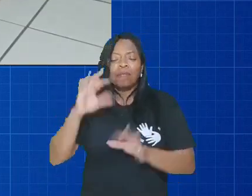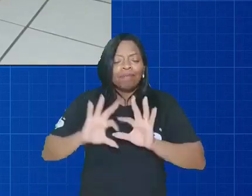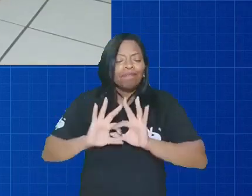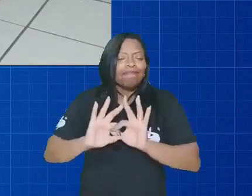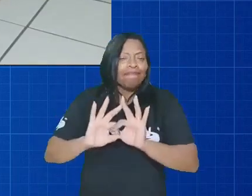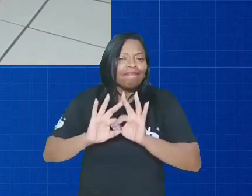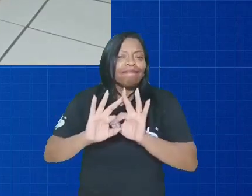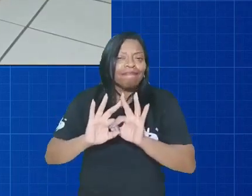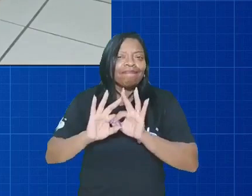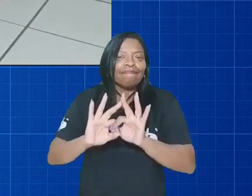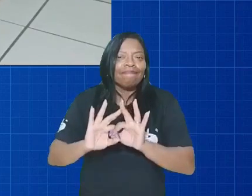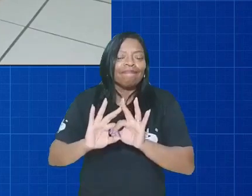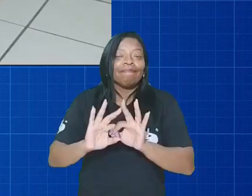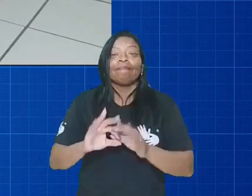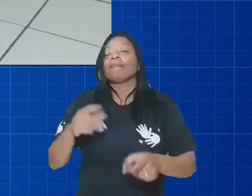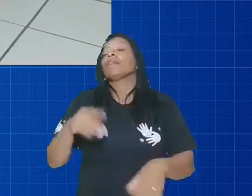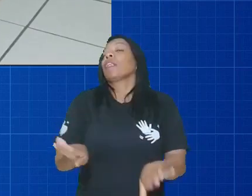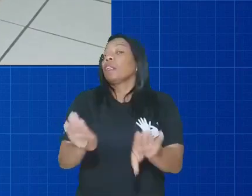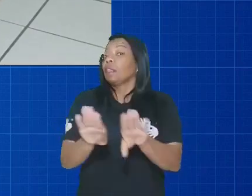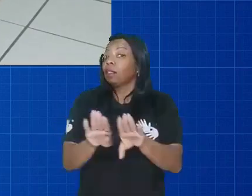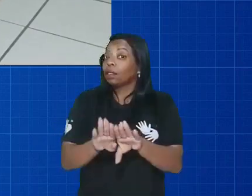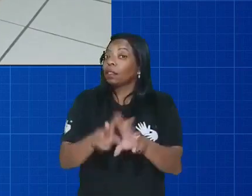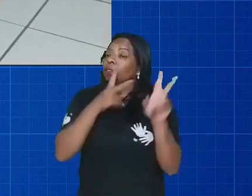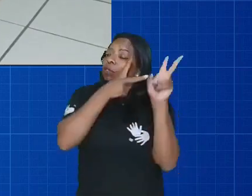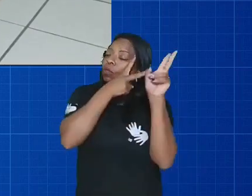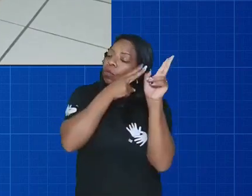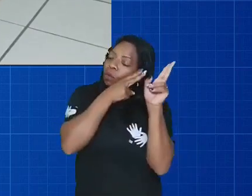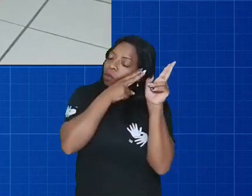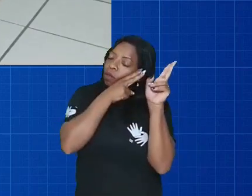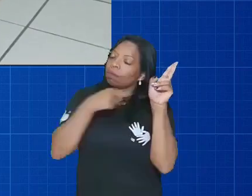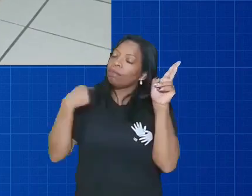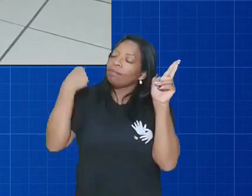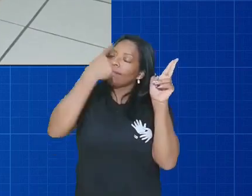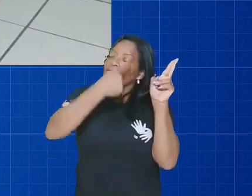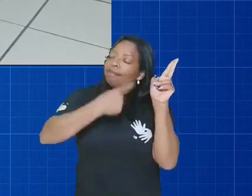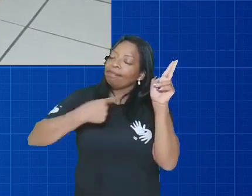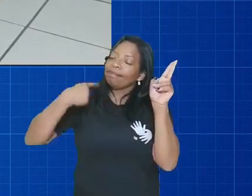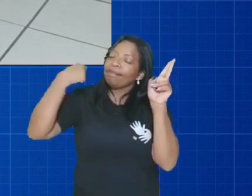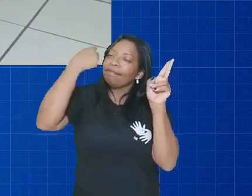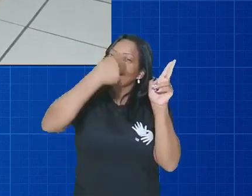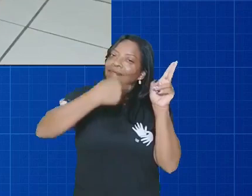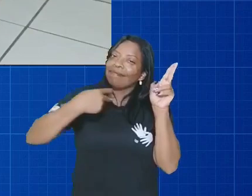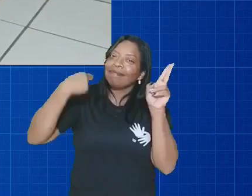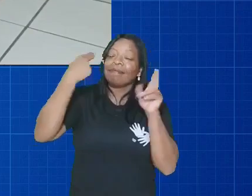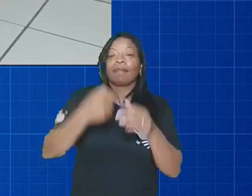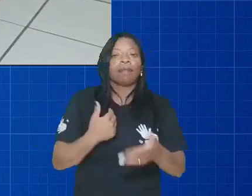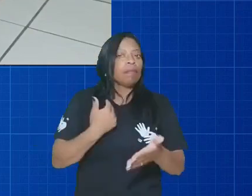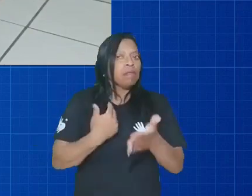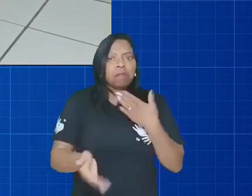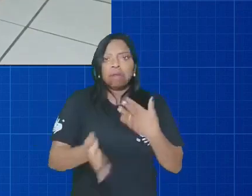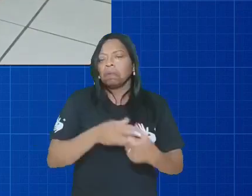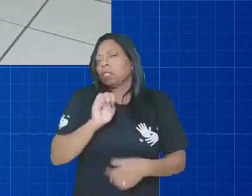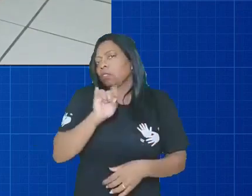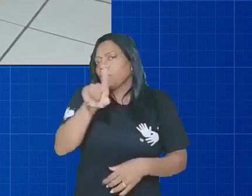Horas adequadas de sono. Então, independente do horário, se trabalha no terceiro turno, trabalha no